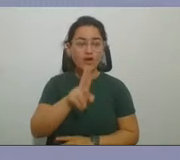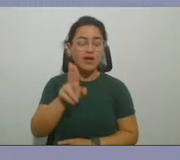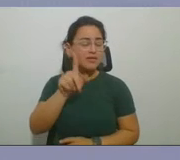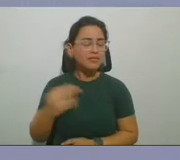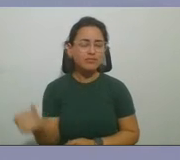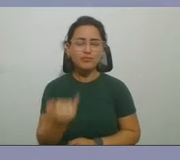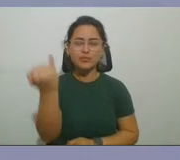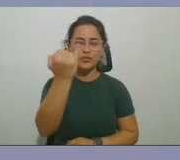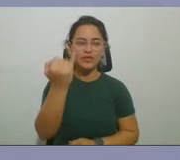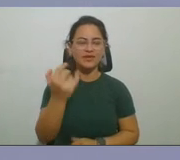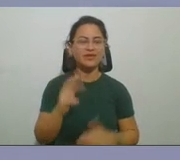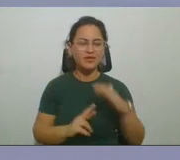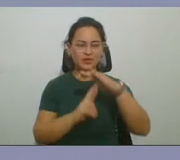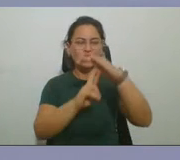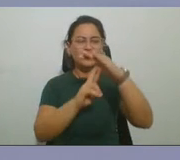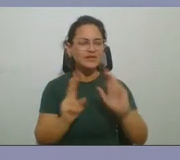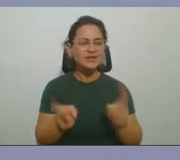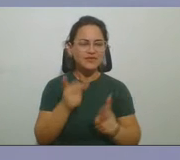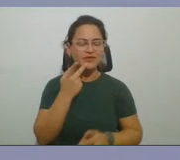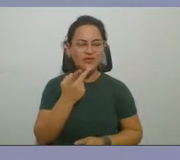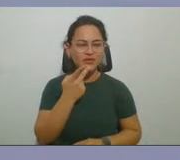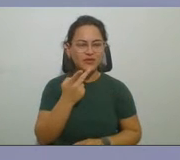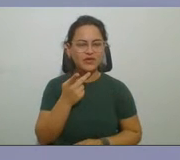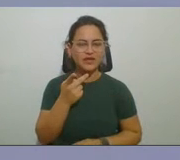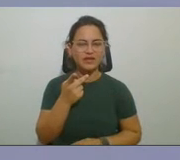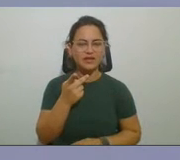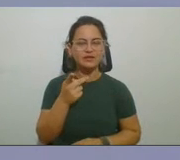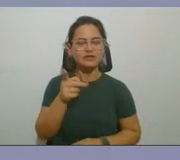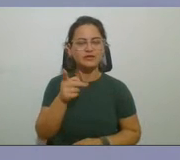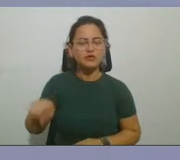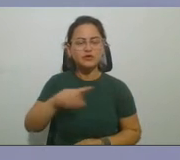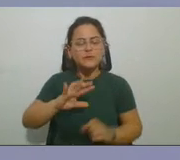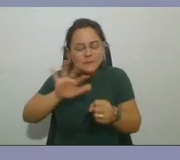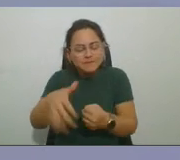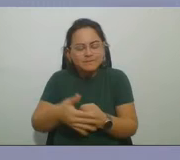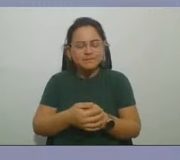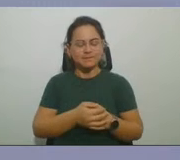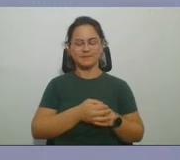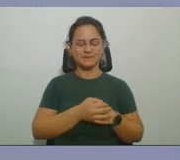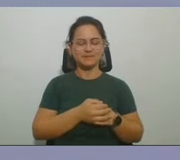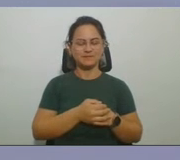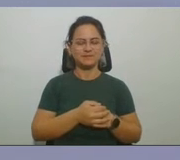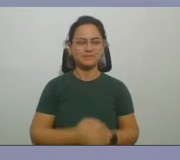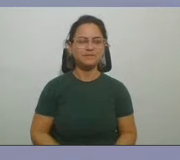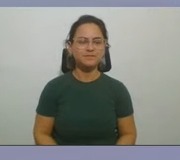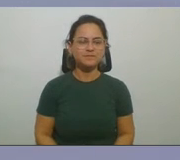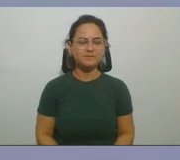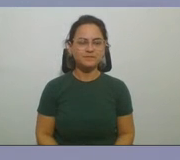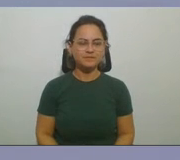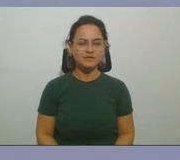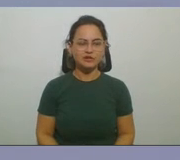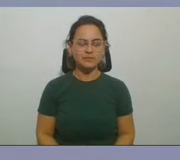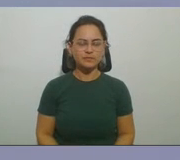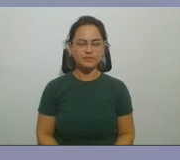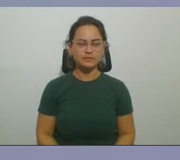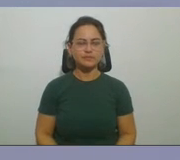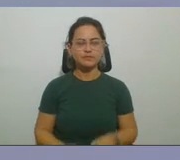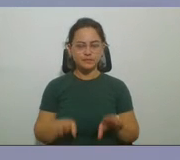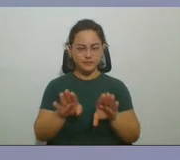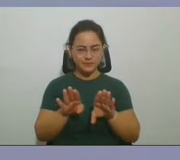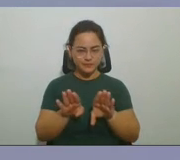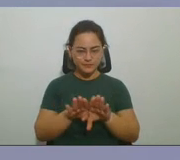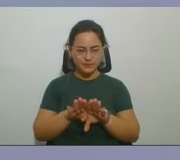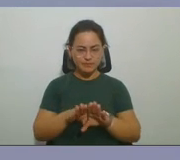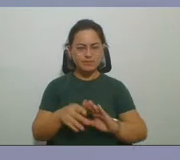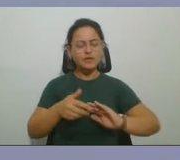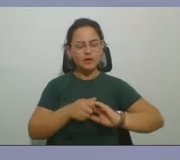sempre usa essa expressão e, portanto, sintam-se muito acolhidos neste momento. Cumprimentos à professora Dora Barrancos,